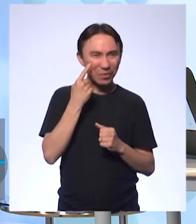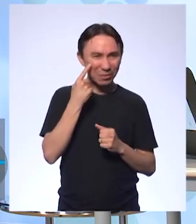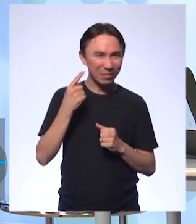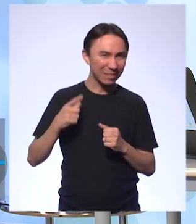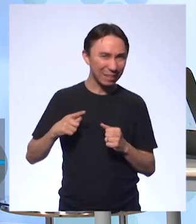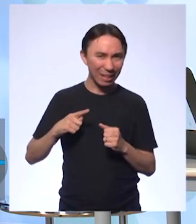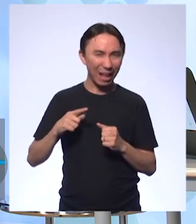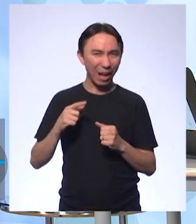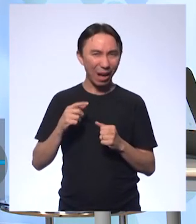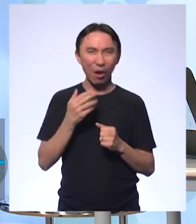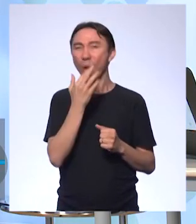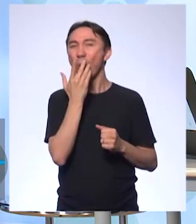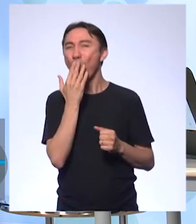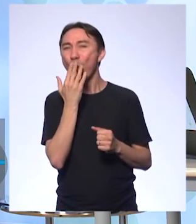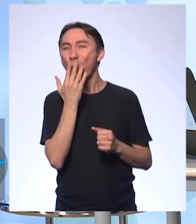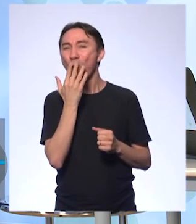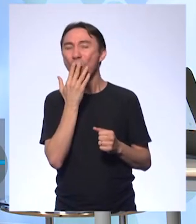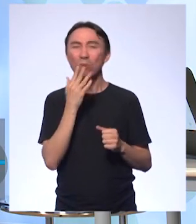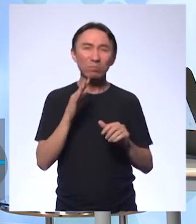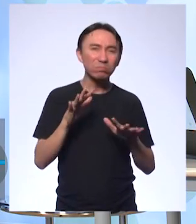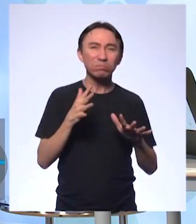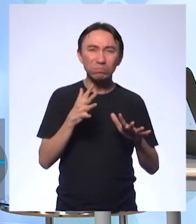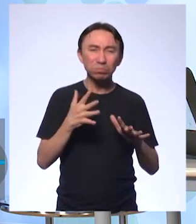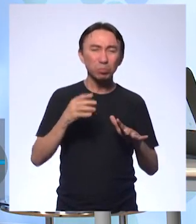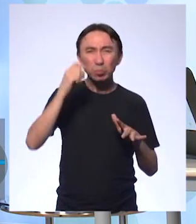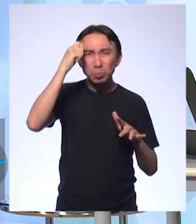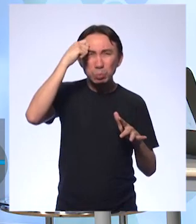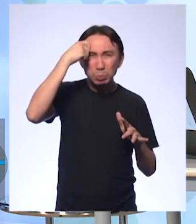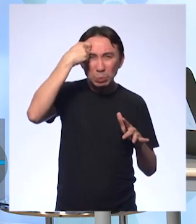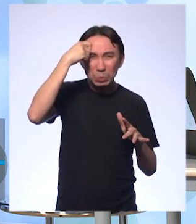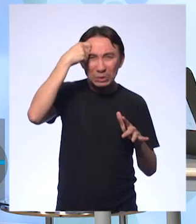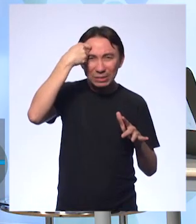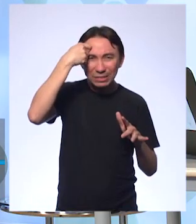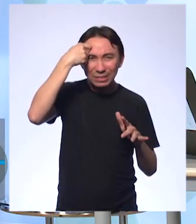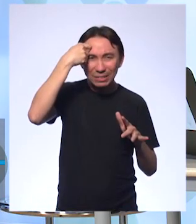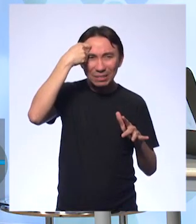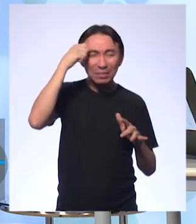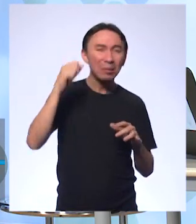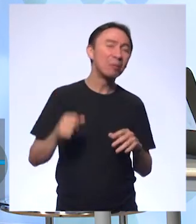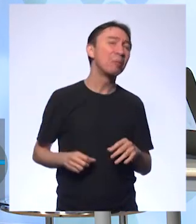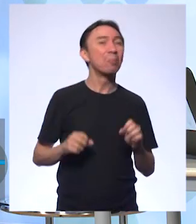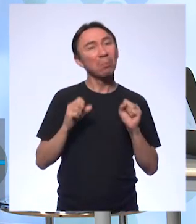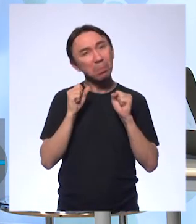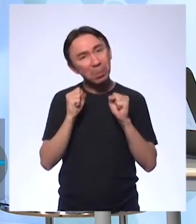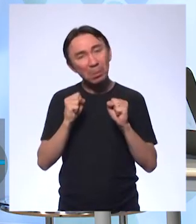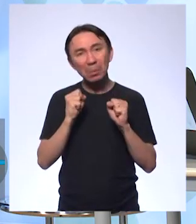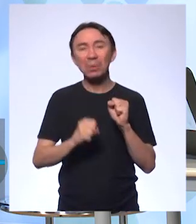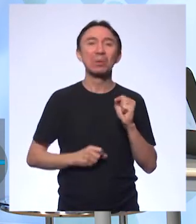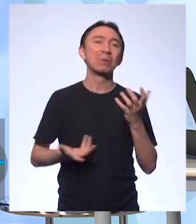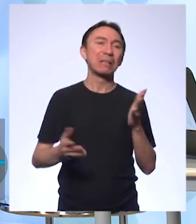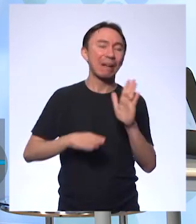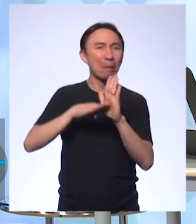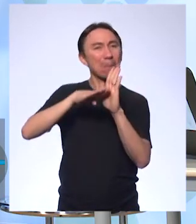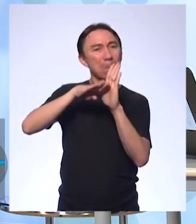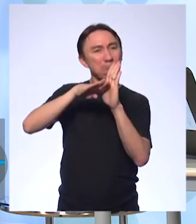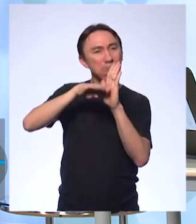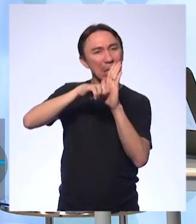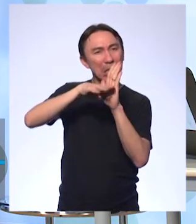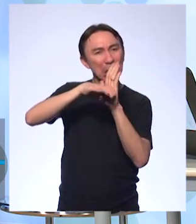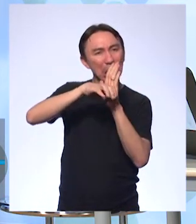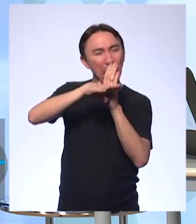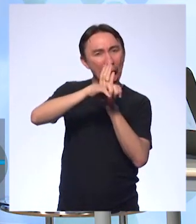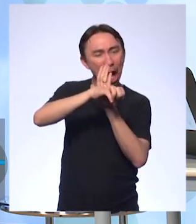meio escurinha ali, né? Meio turva. Então, aquela água pode conter alguma bactéria, alguma alga que